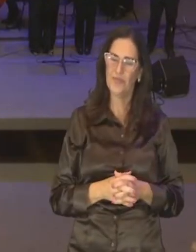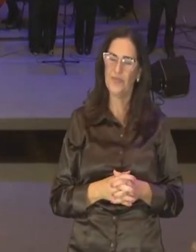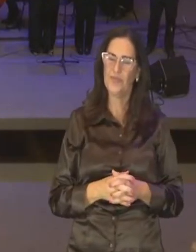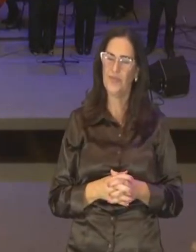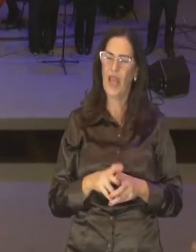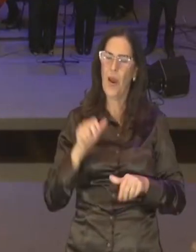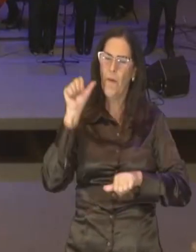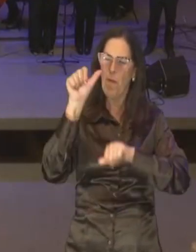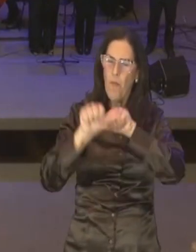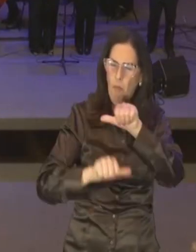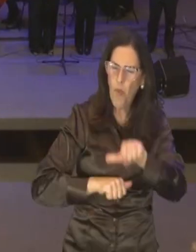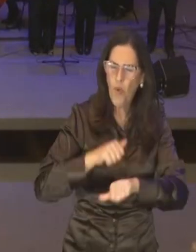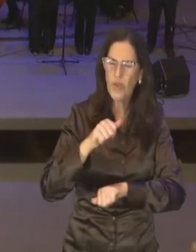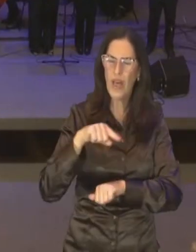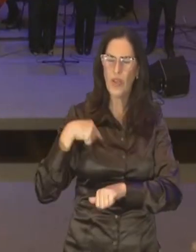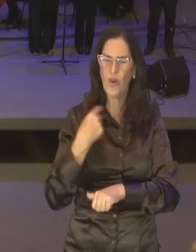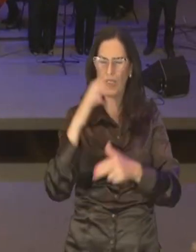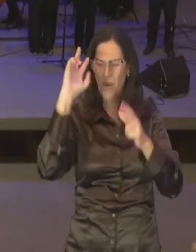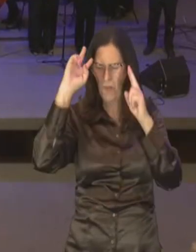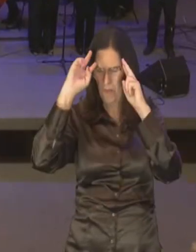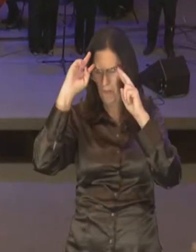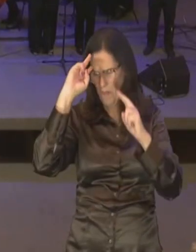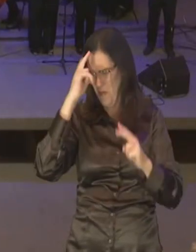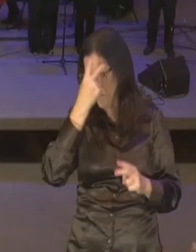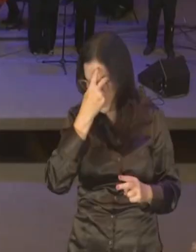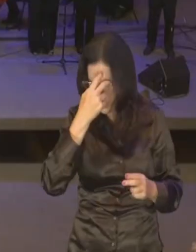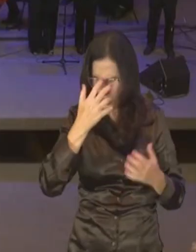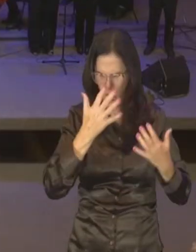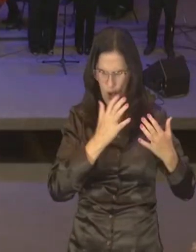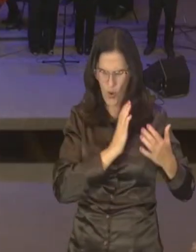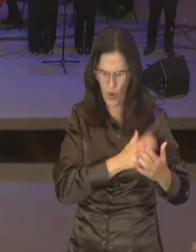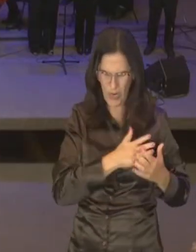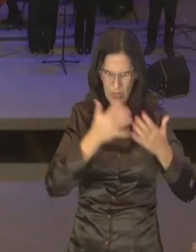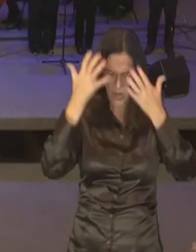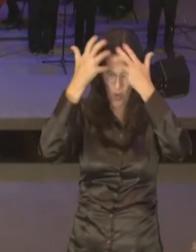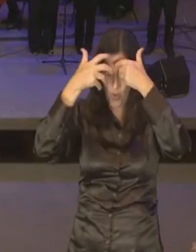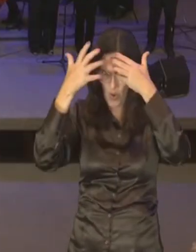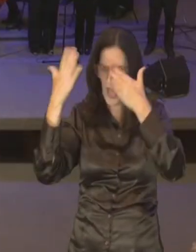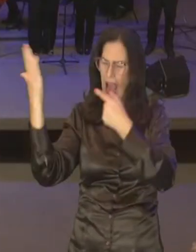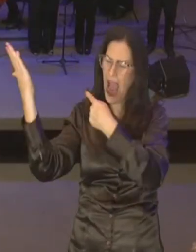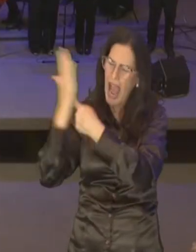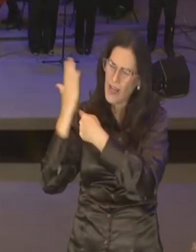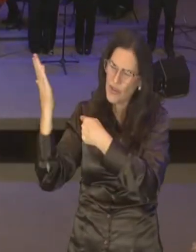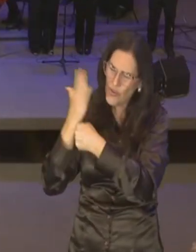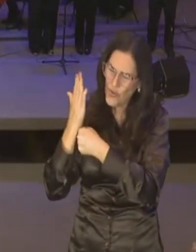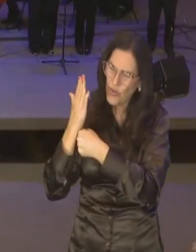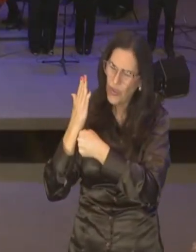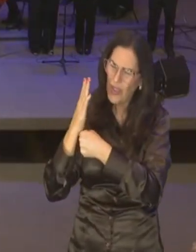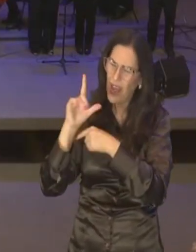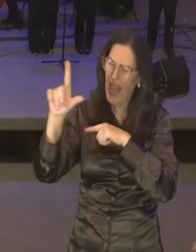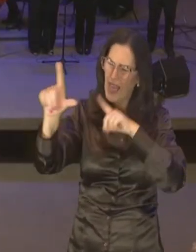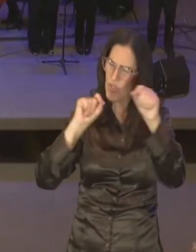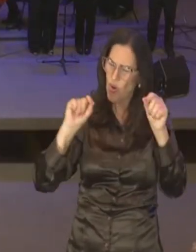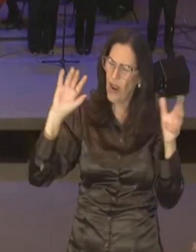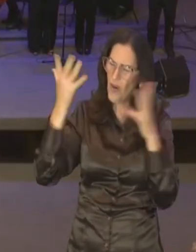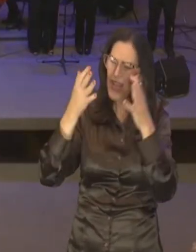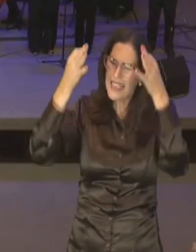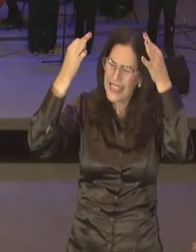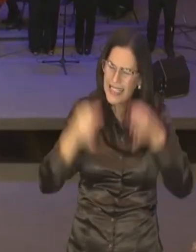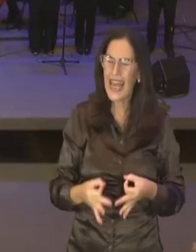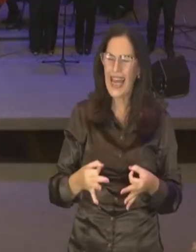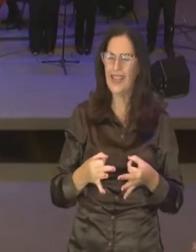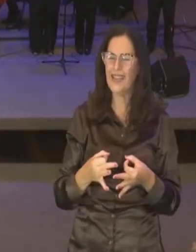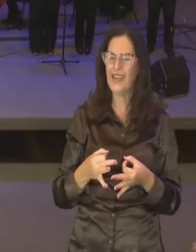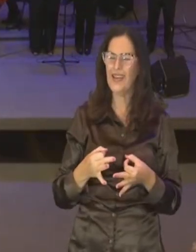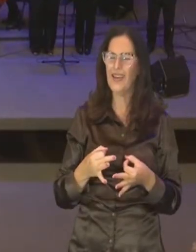Muda, Senhor Deus, a nossa mente, o nosso coração. Nos ajude a tomarmos decisões corretas, decisões que